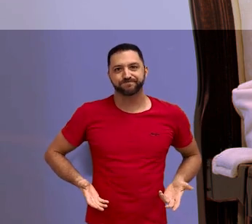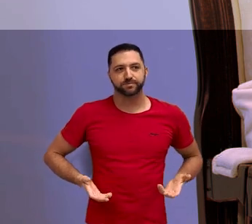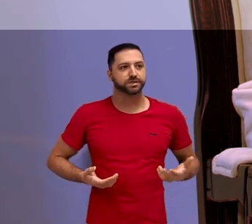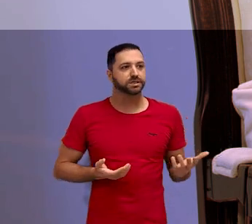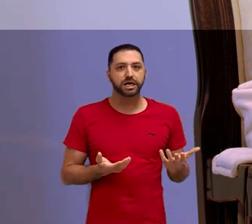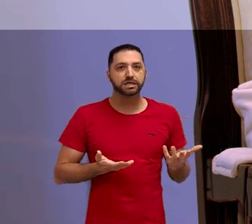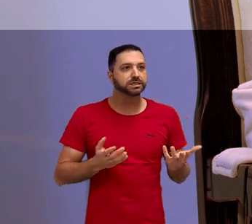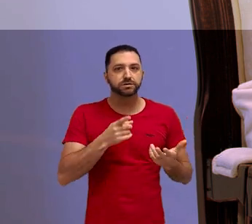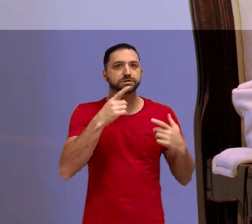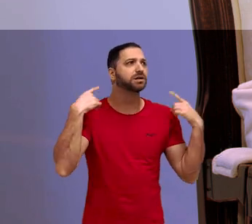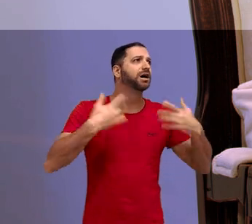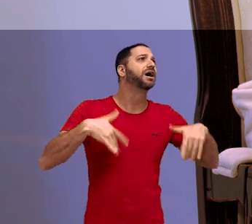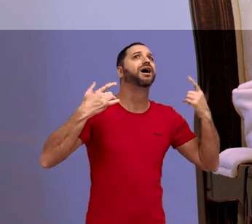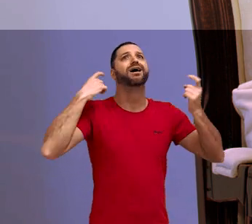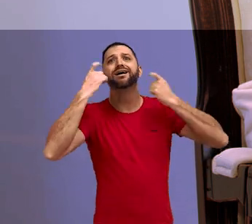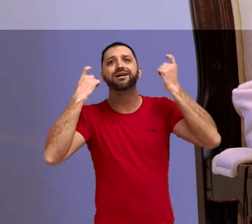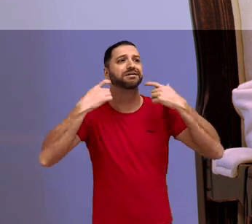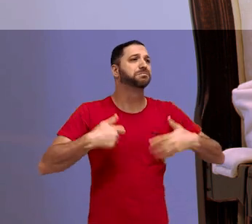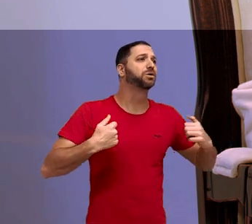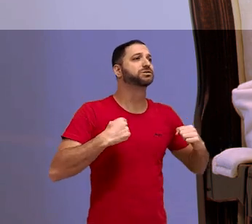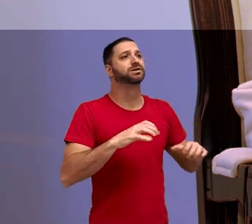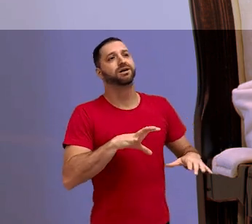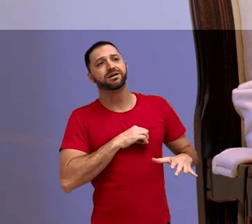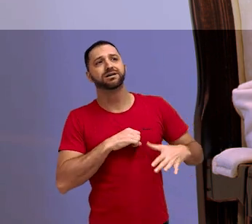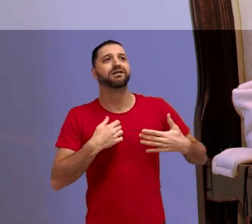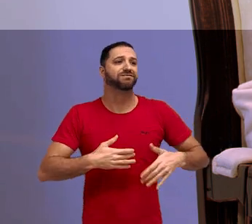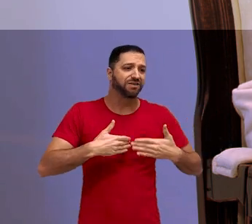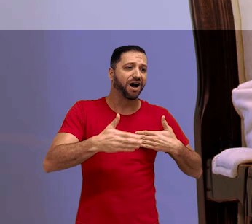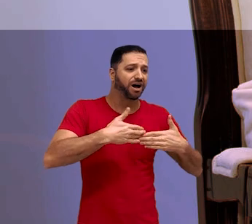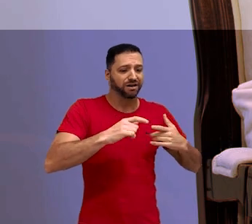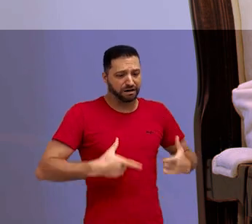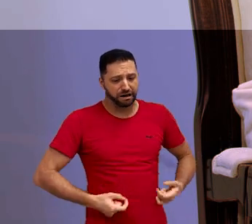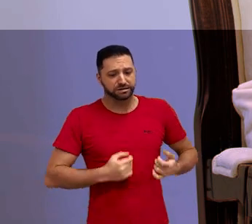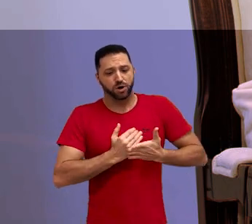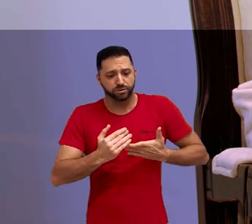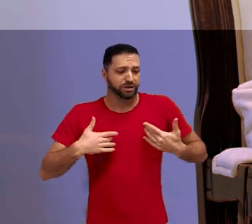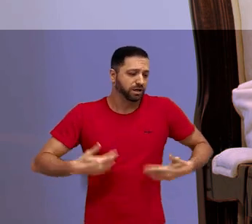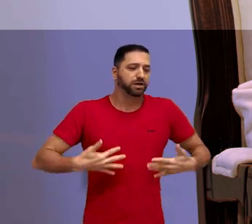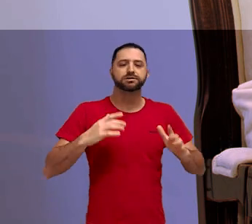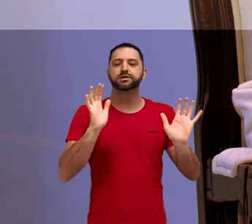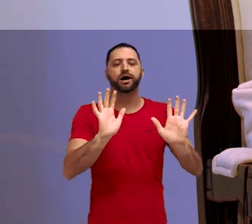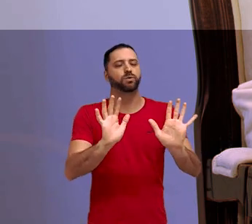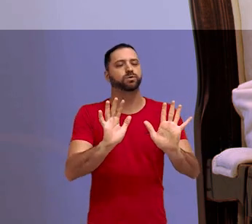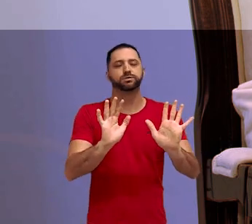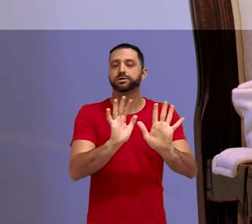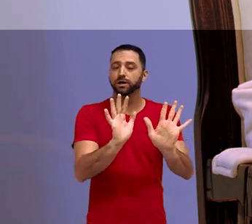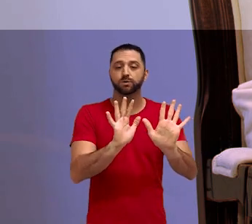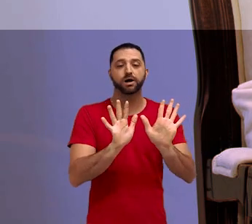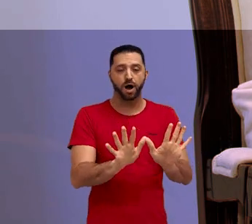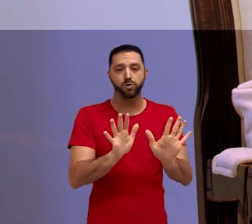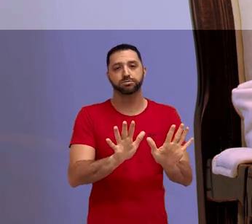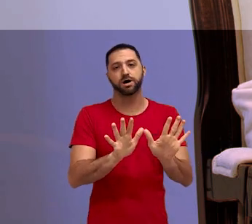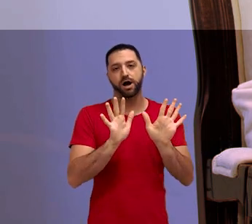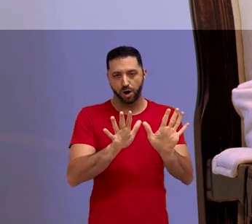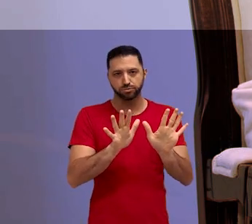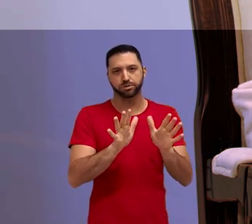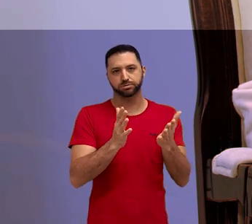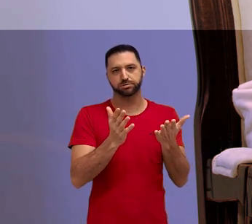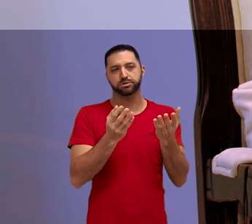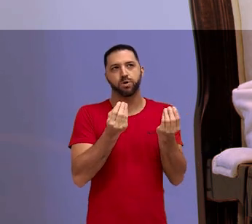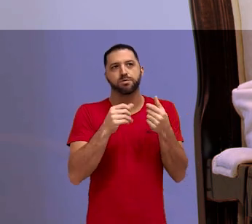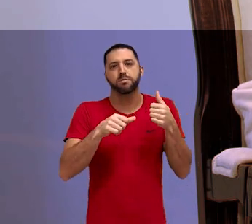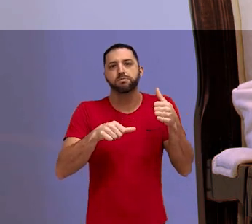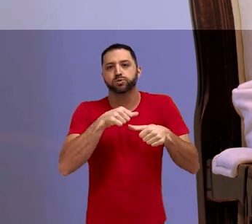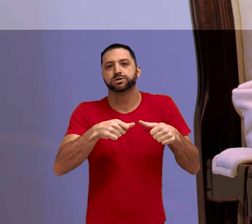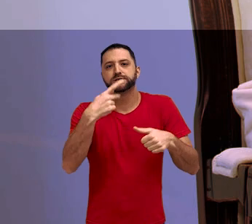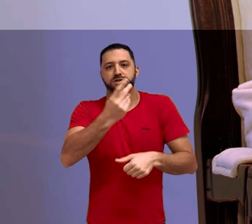deu. Ai, você tem que ficar infeliz pensando que você vai ter um câncer? Não. Você tem que pensar o que você pode fazer